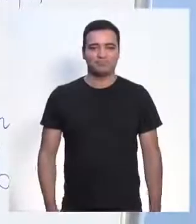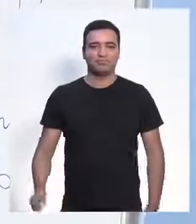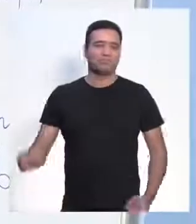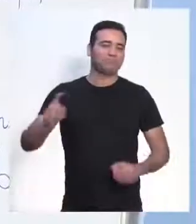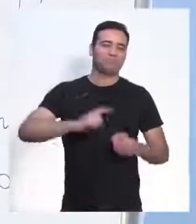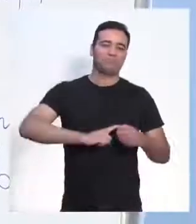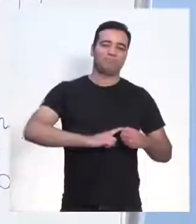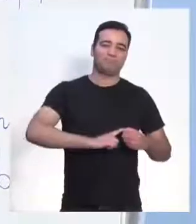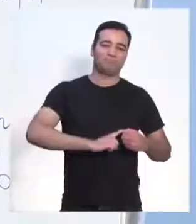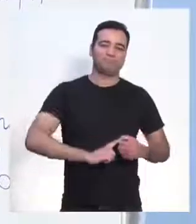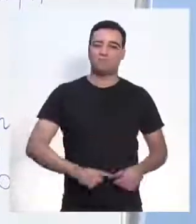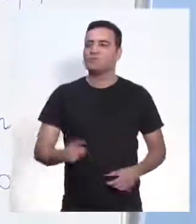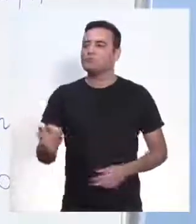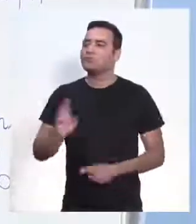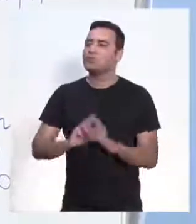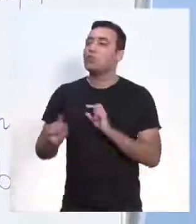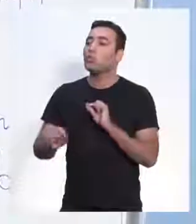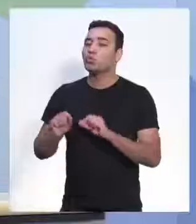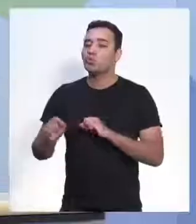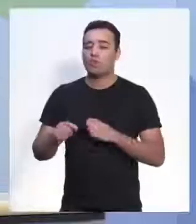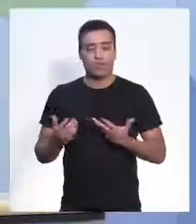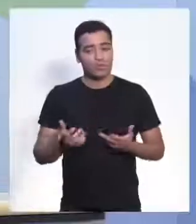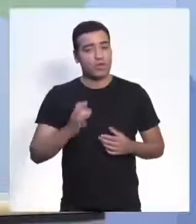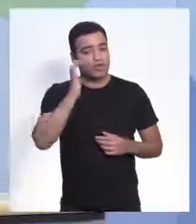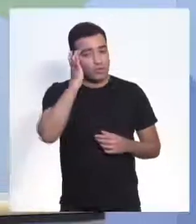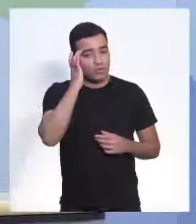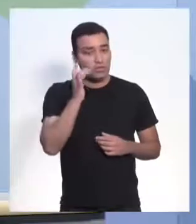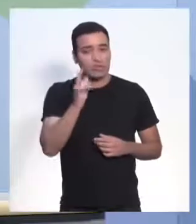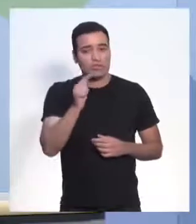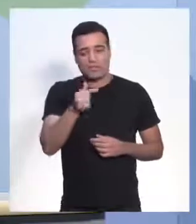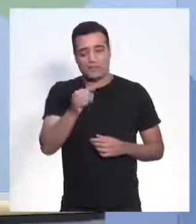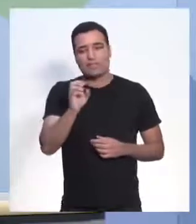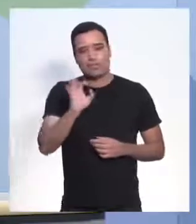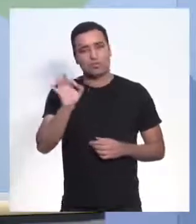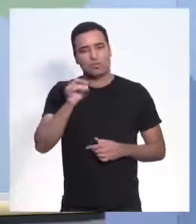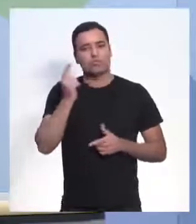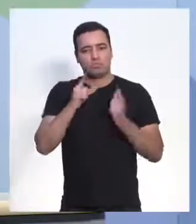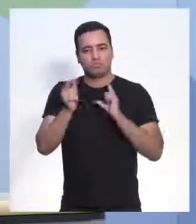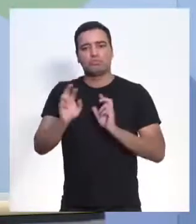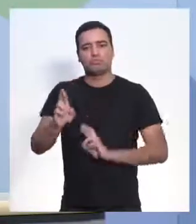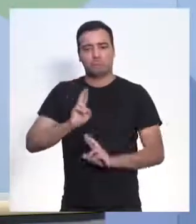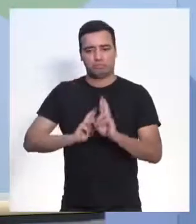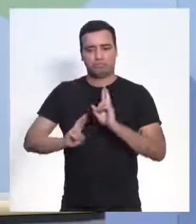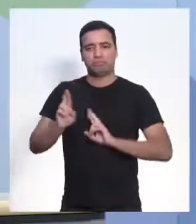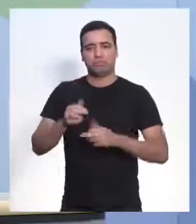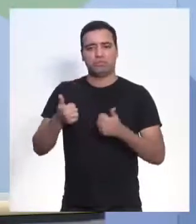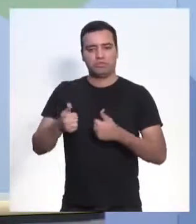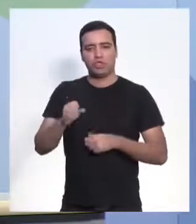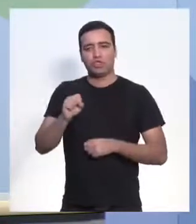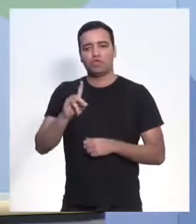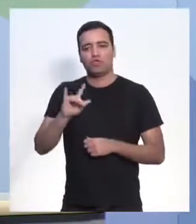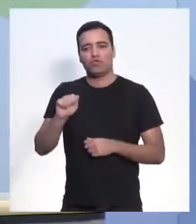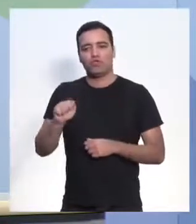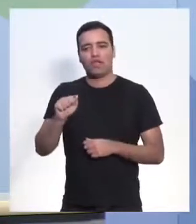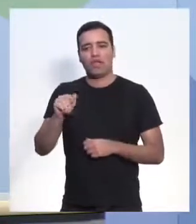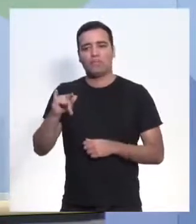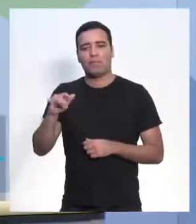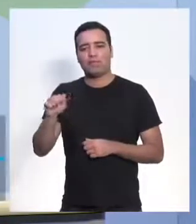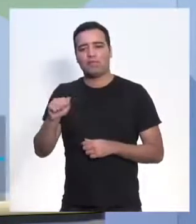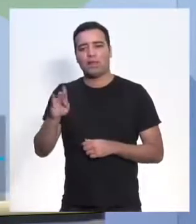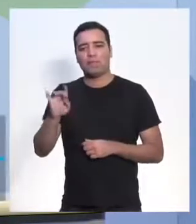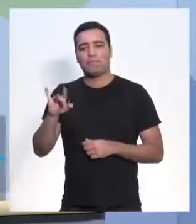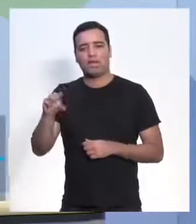Voltamos. E aí, Antônia, o que eles estão respondendo? Olha, acho que uns 70% acertou. A Sofia, a Amanda, o Breno,